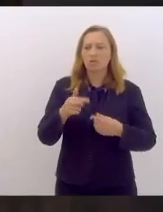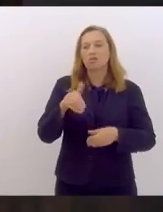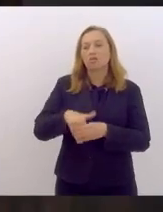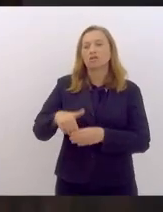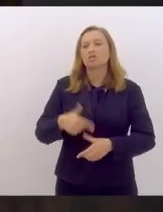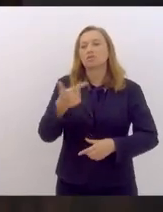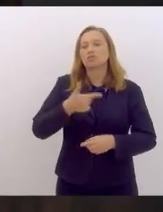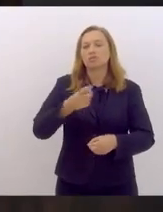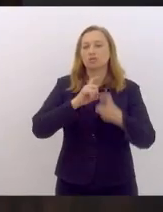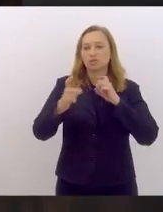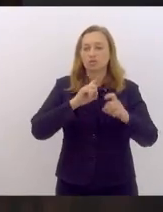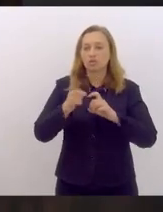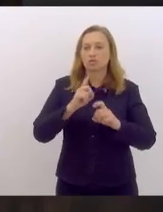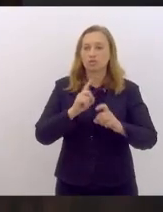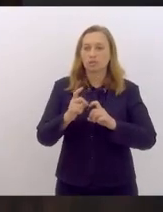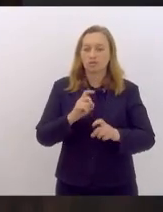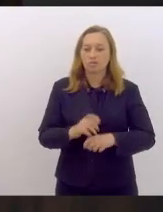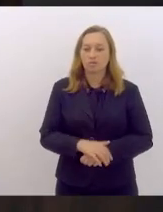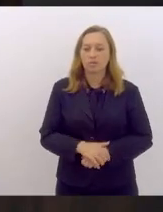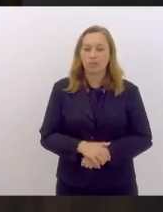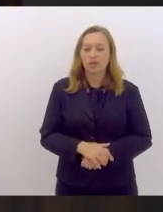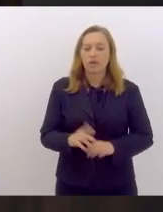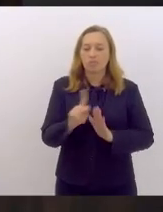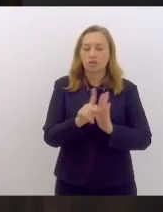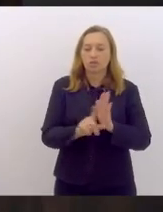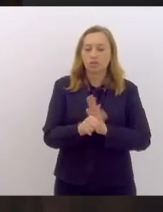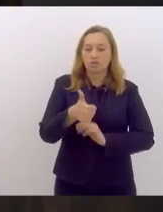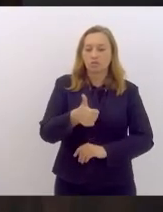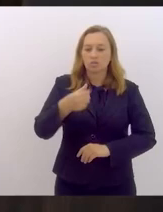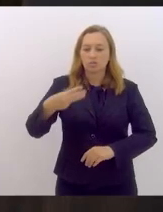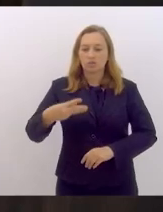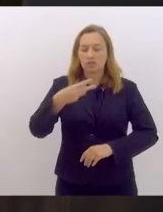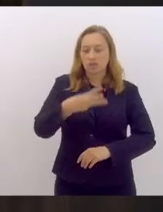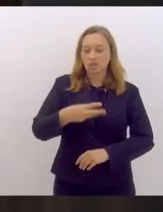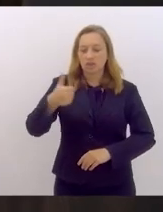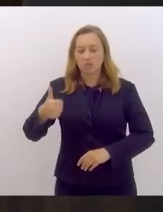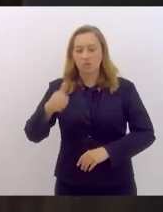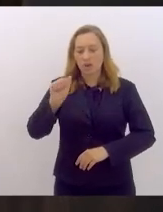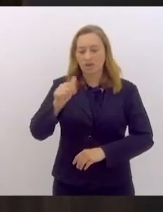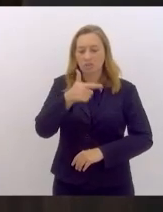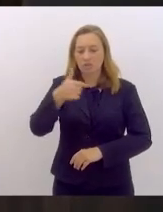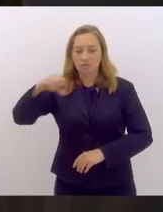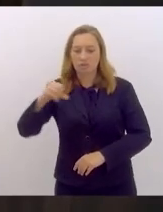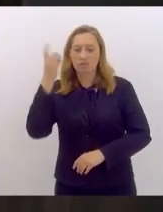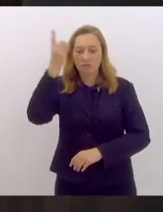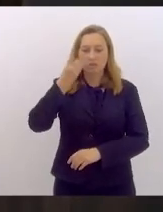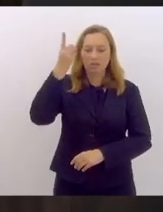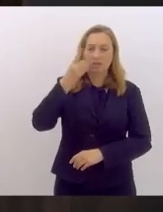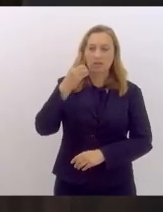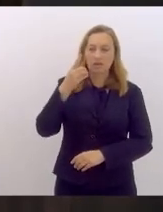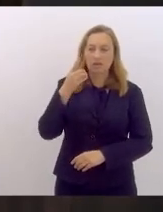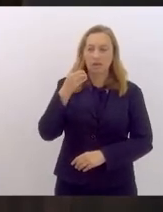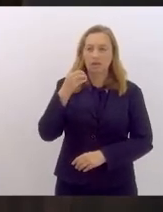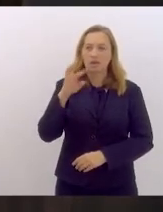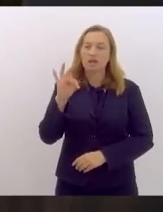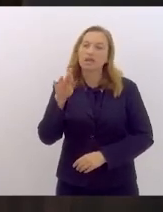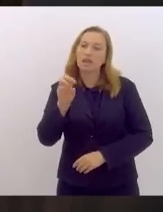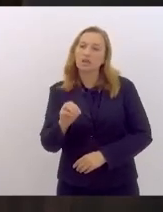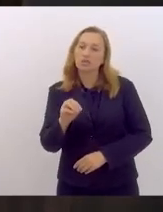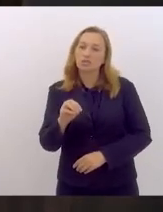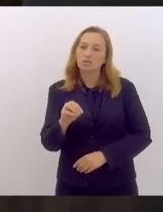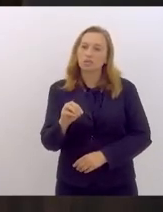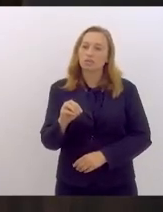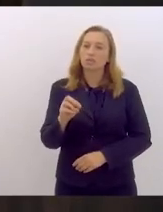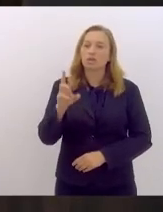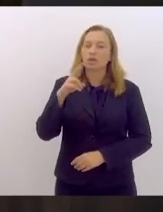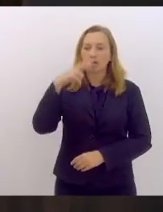segunda discussão, redação do vencido. Projeto de lei 1231-A de 2019, de autoria do deputado Renato Cozzolino e